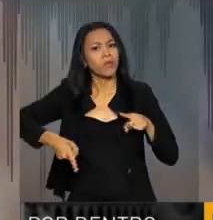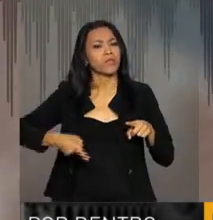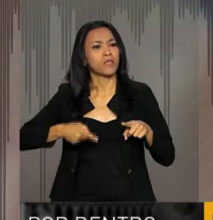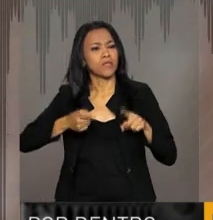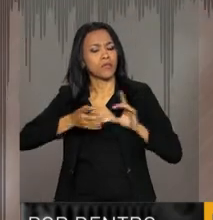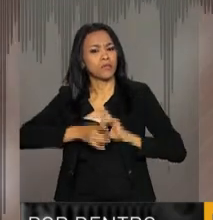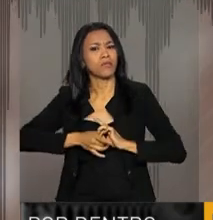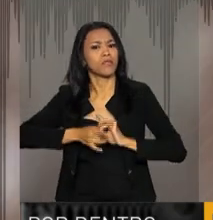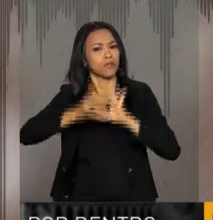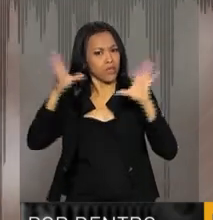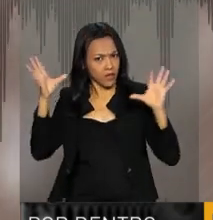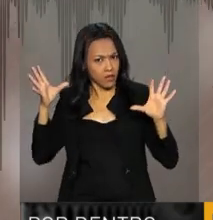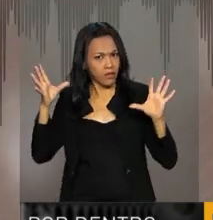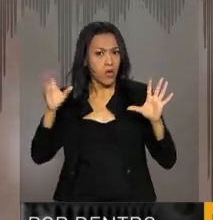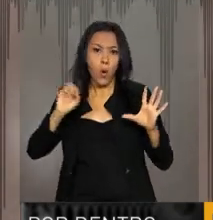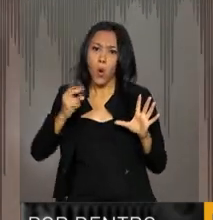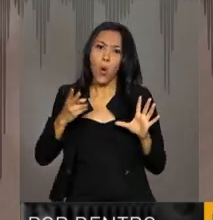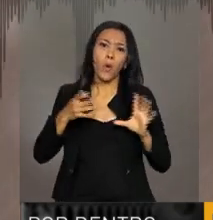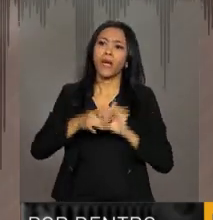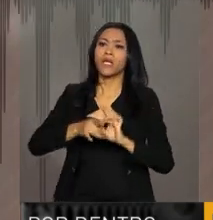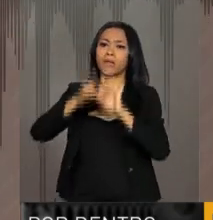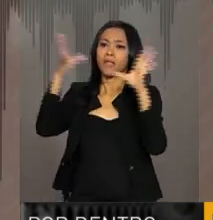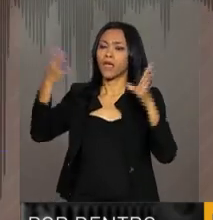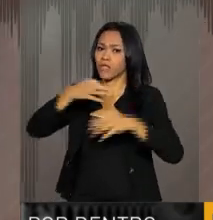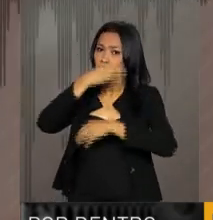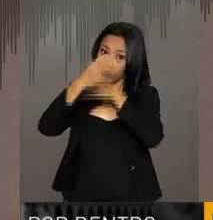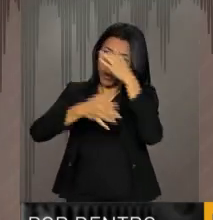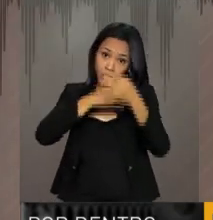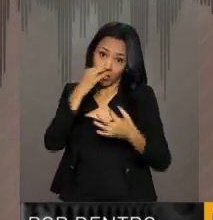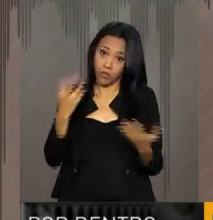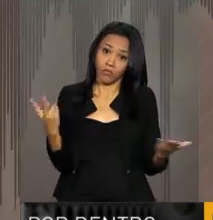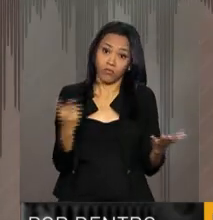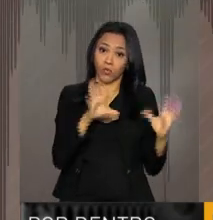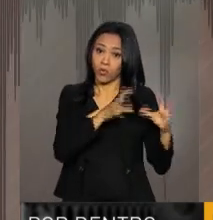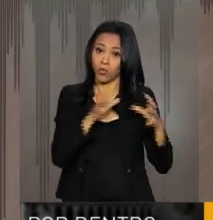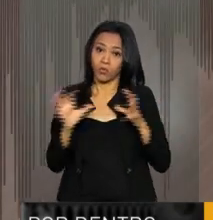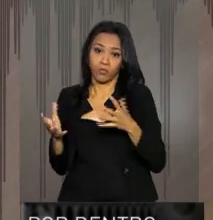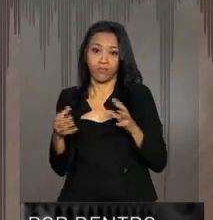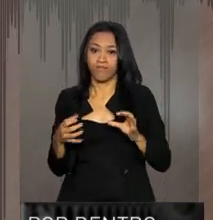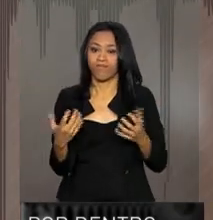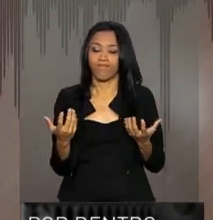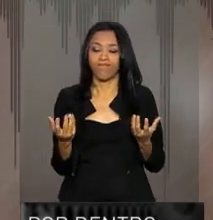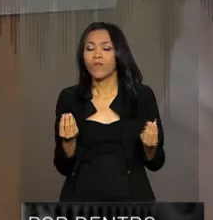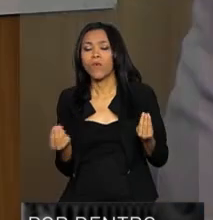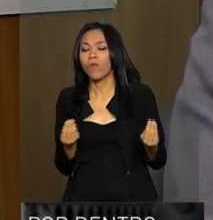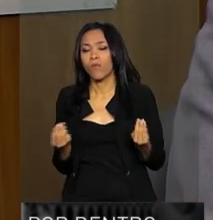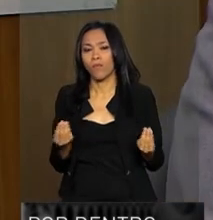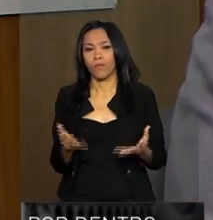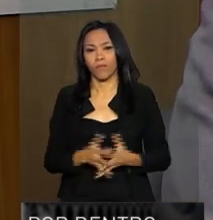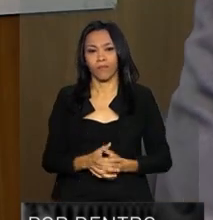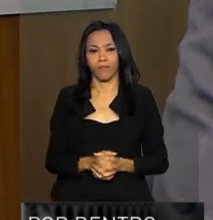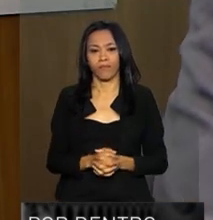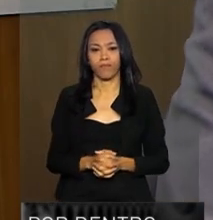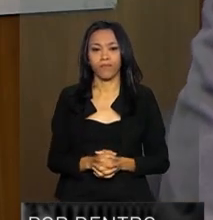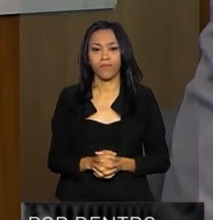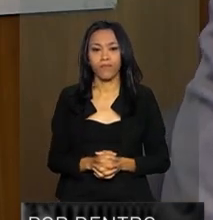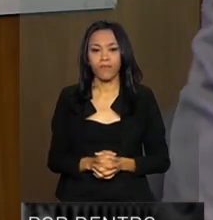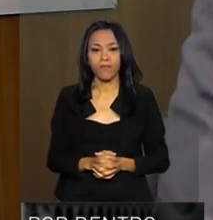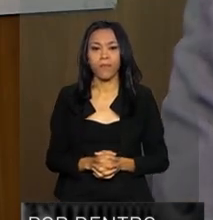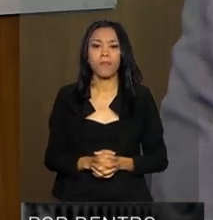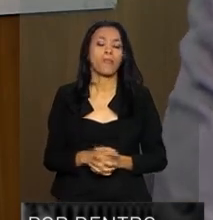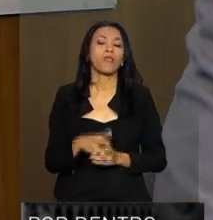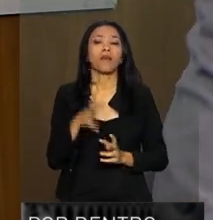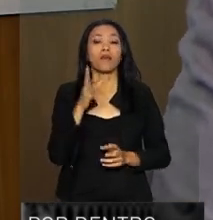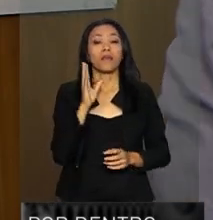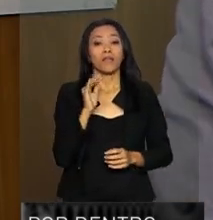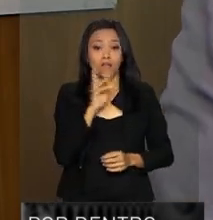não que o movimento de liberdade de expressão em ambos do quadro da ana é daiane perdão é